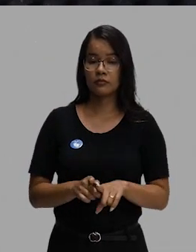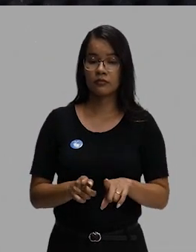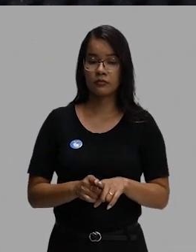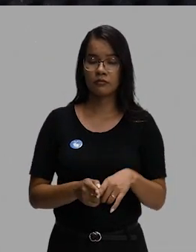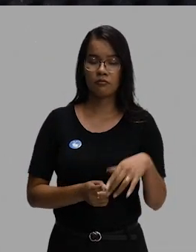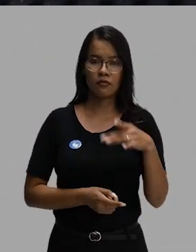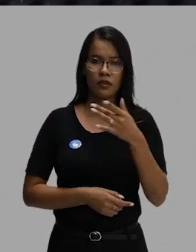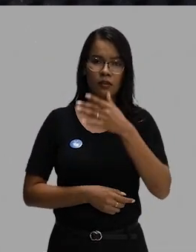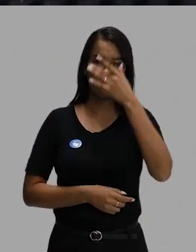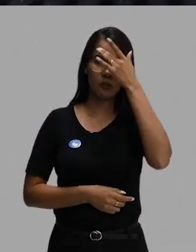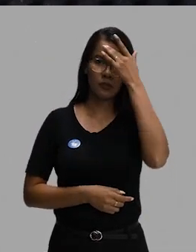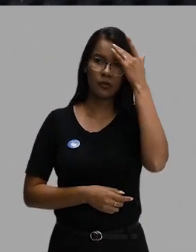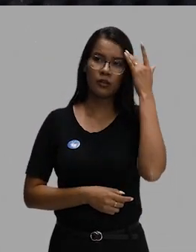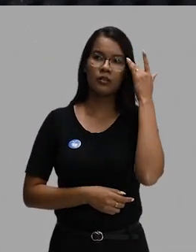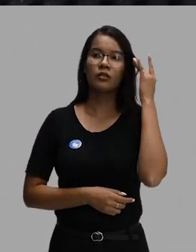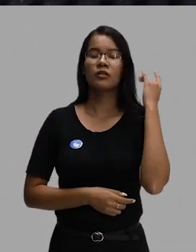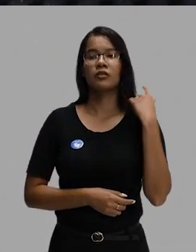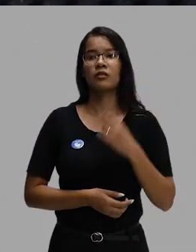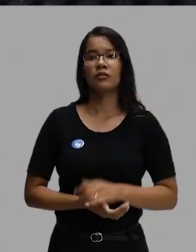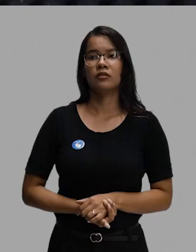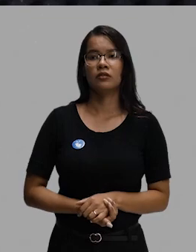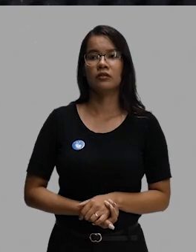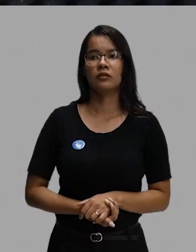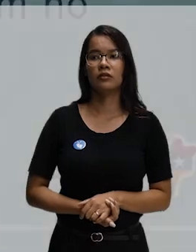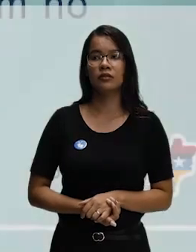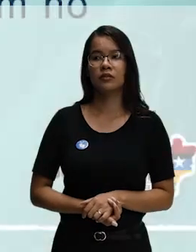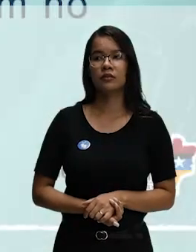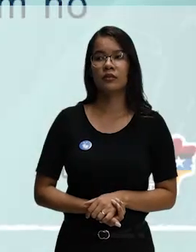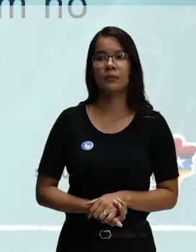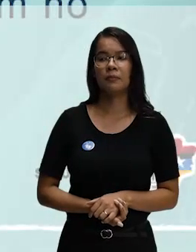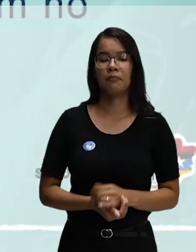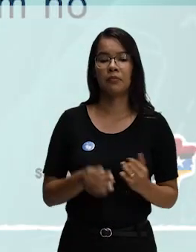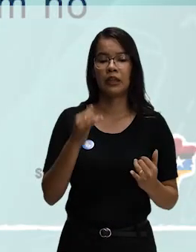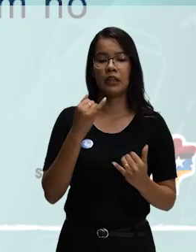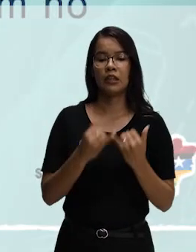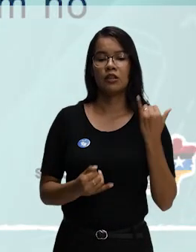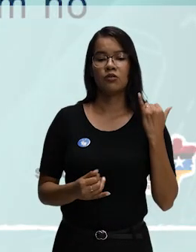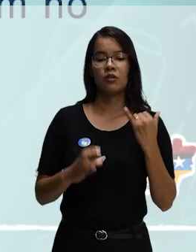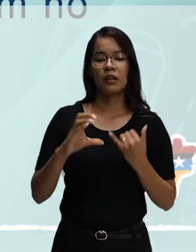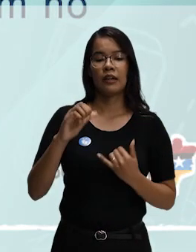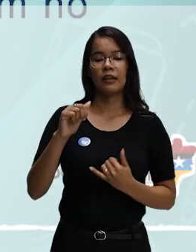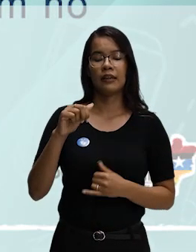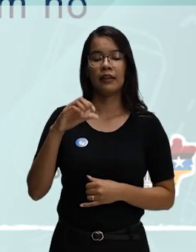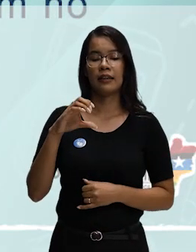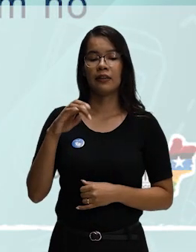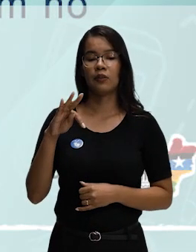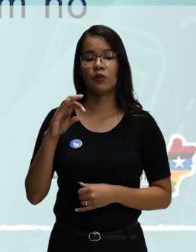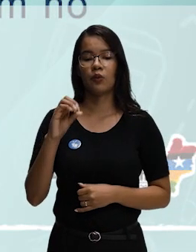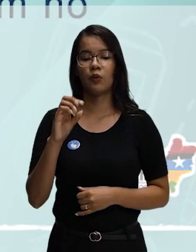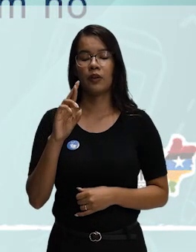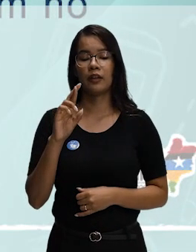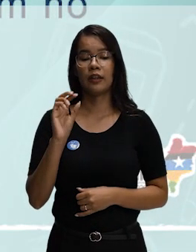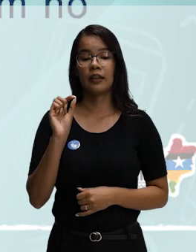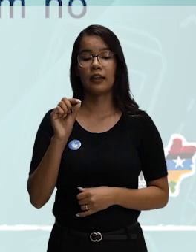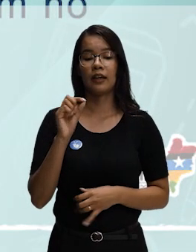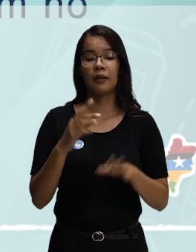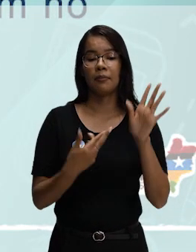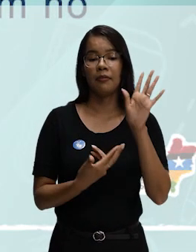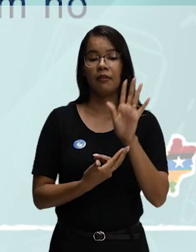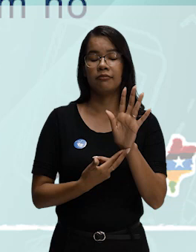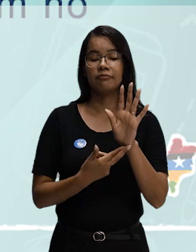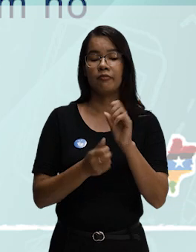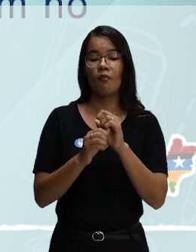é uma pessoa. Isso aqui é subjetivismo na hora da análise. Mas aqui parece-me um cacto, né, que representa aqui o sertão do